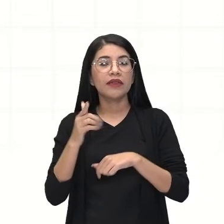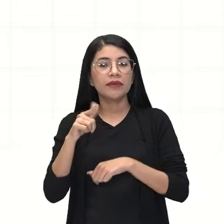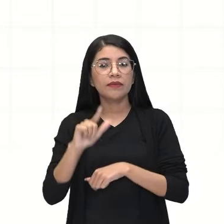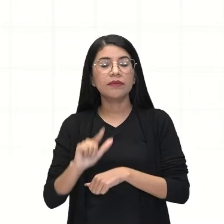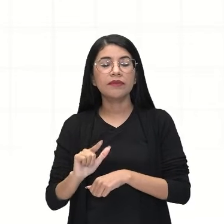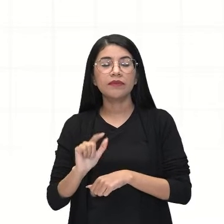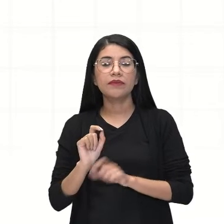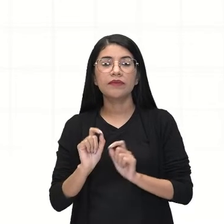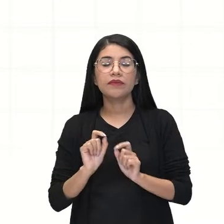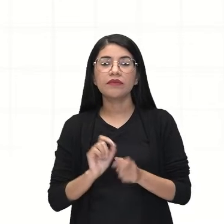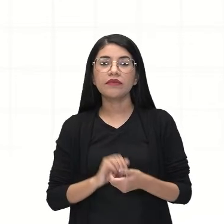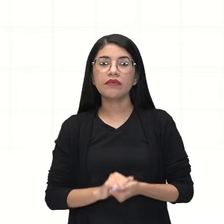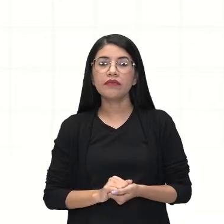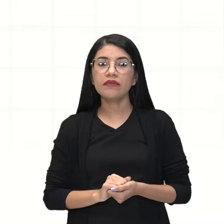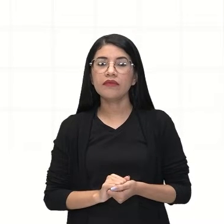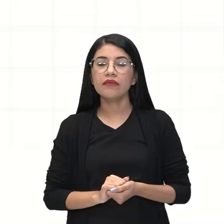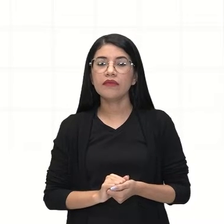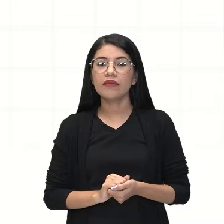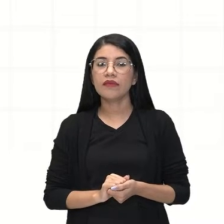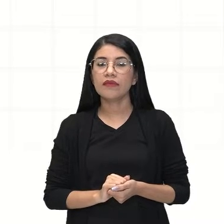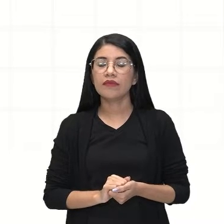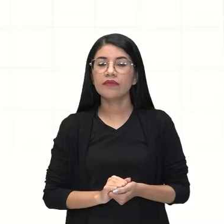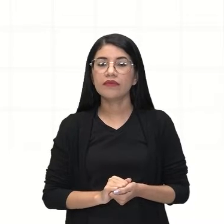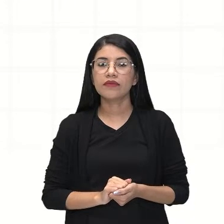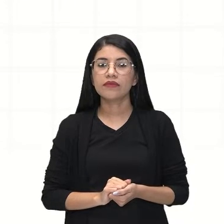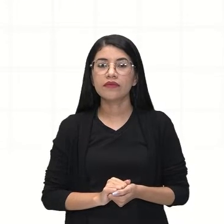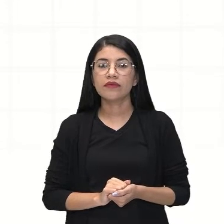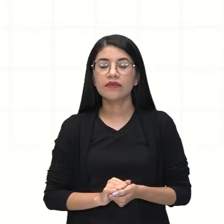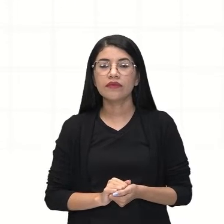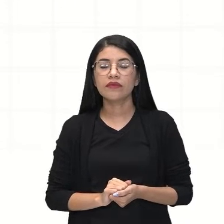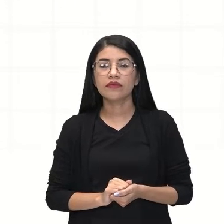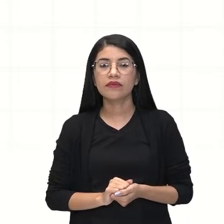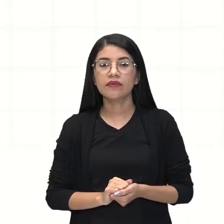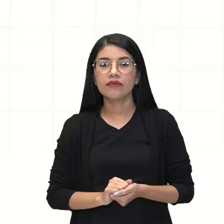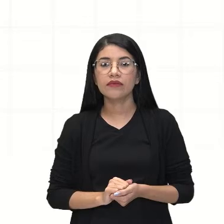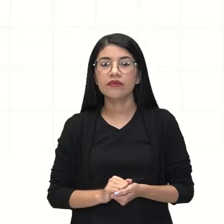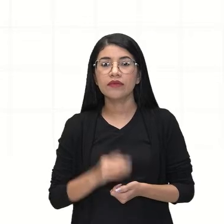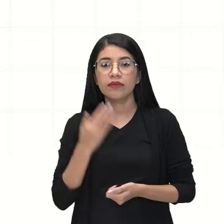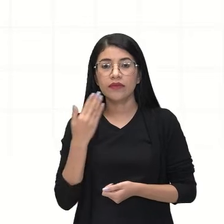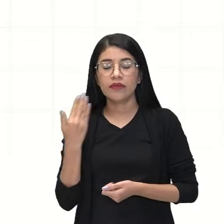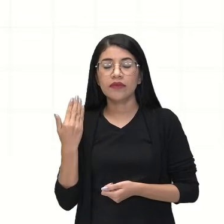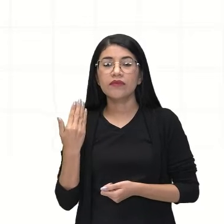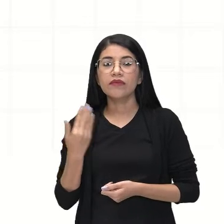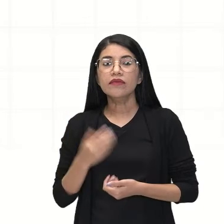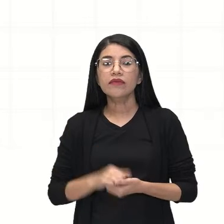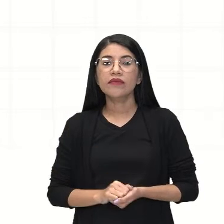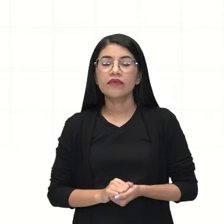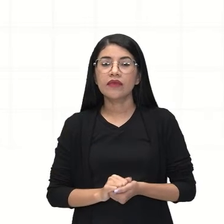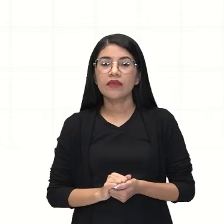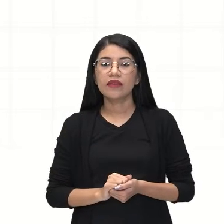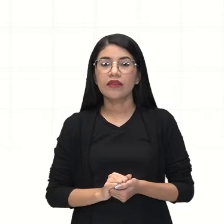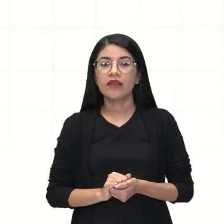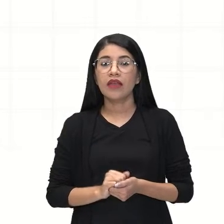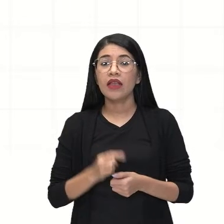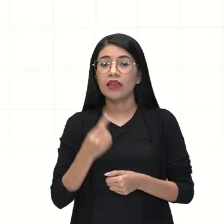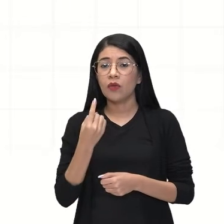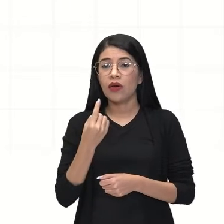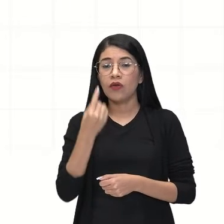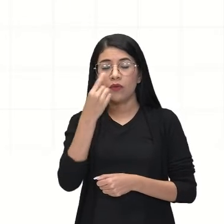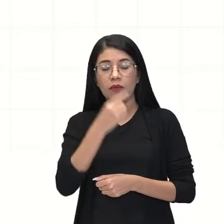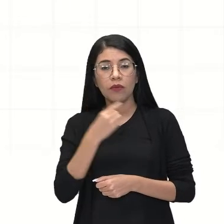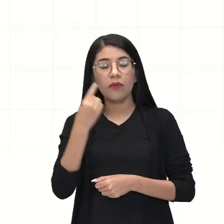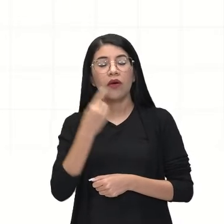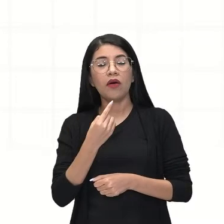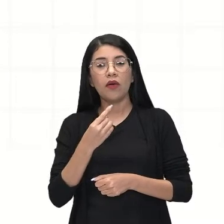aí, né? Que tem maior frequência, né? 1 hora é a que aparece mais vezes, né? Ela